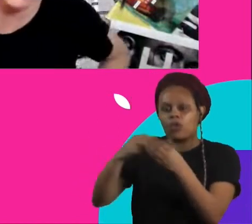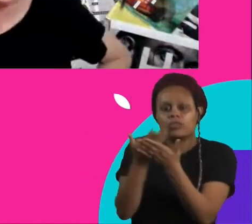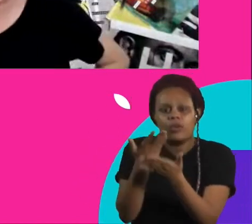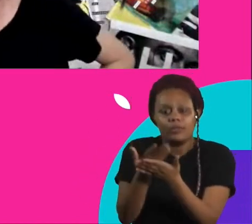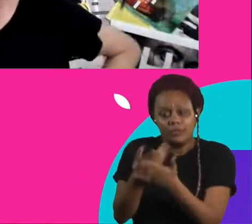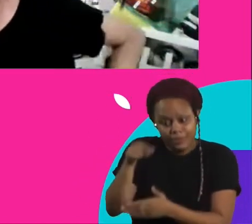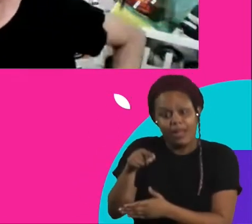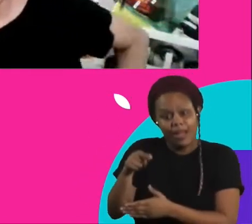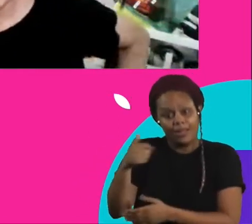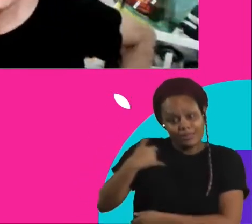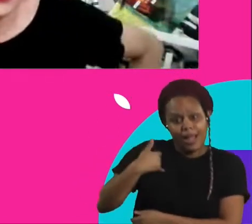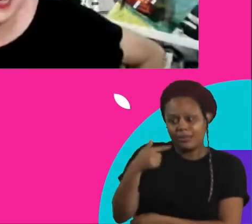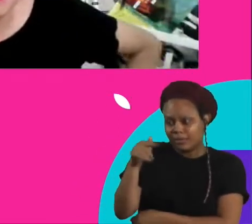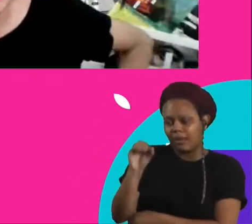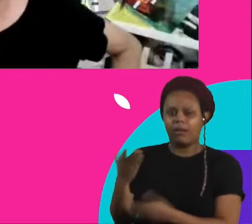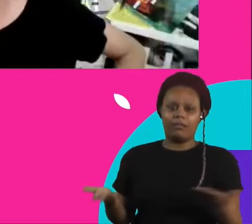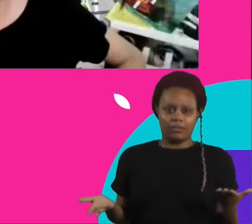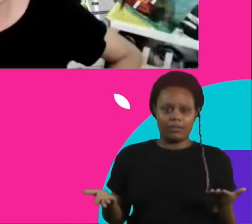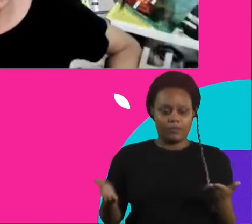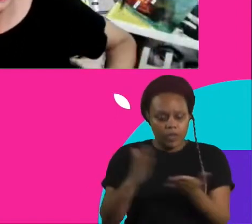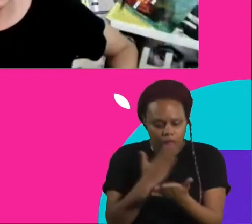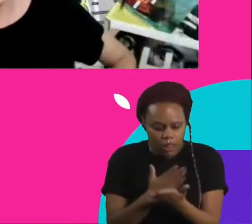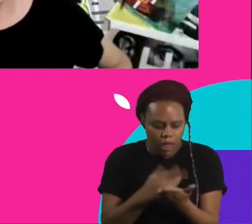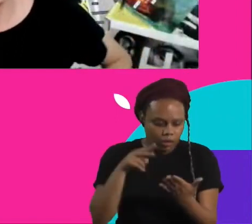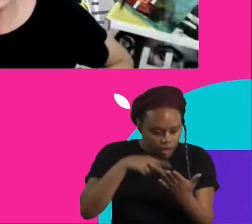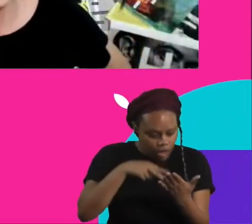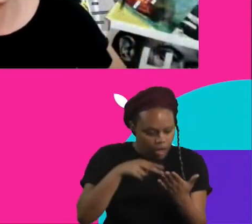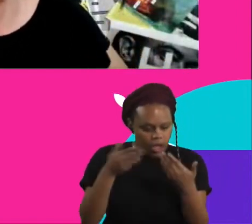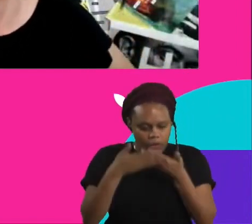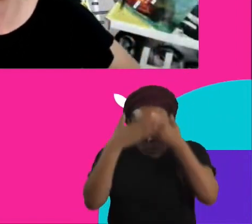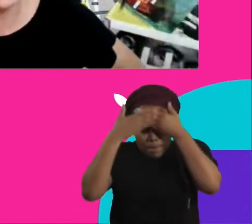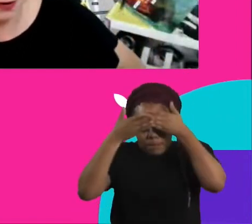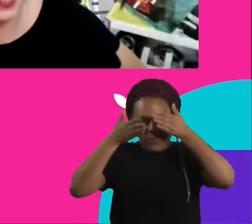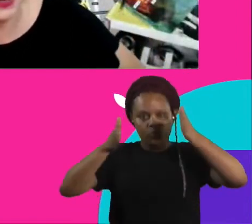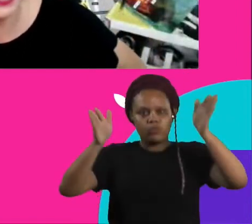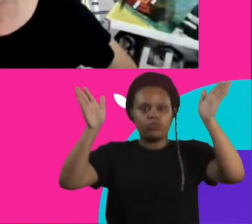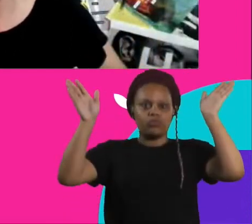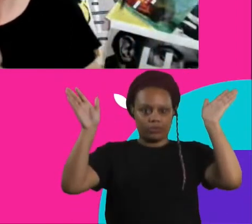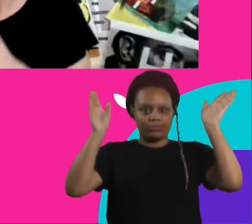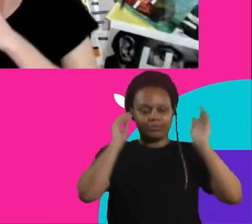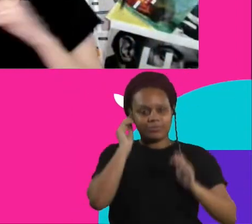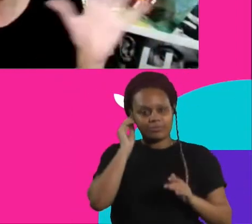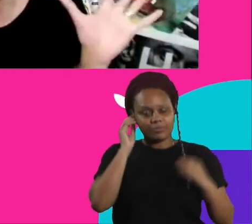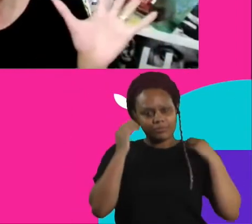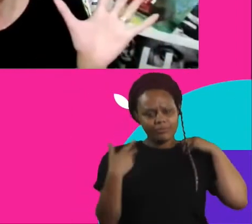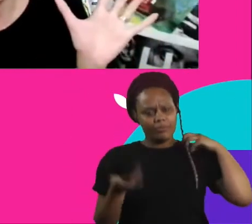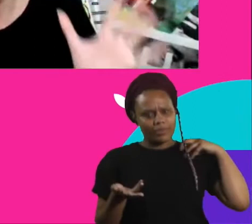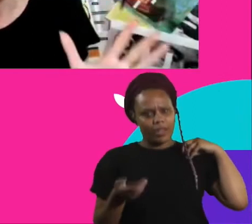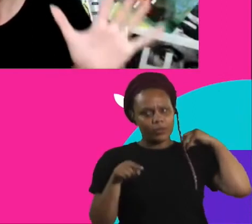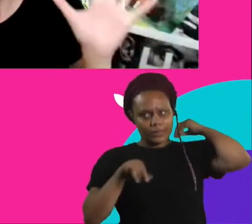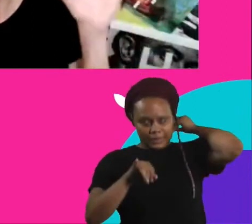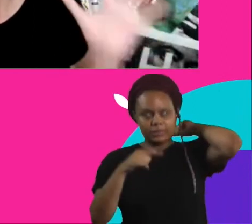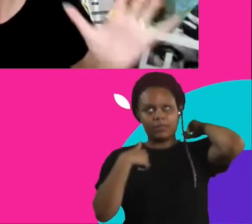você leu um livro que te abriu. Então, acho que é, se você me permite aqui a checagem para ver se eu entendi. Eu